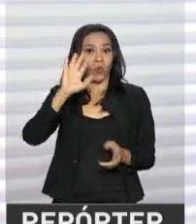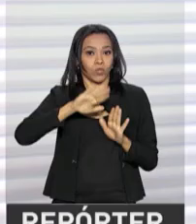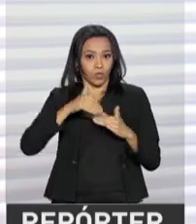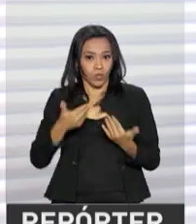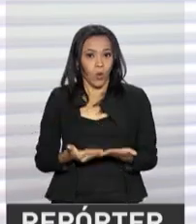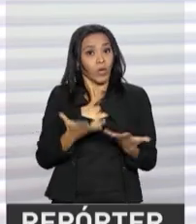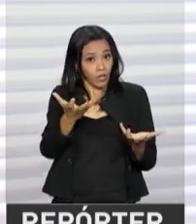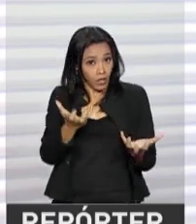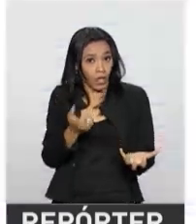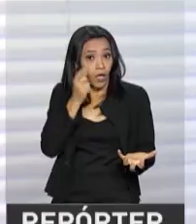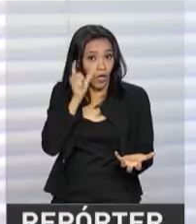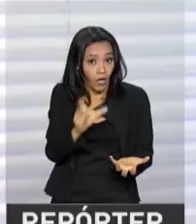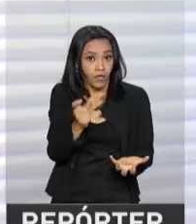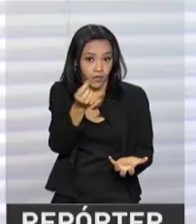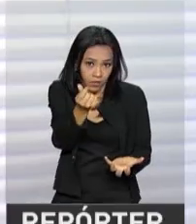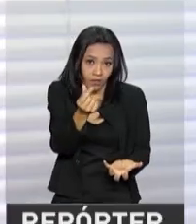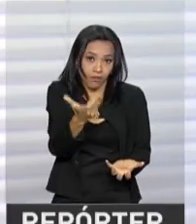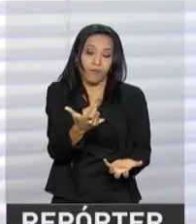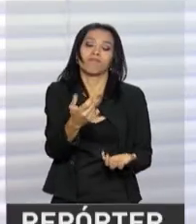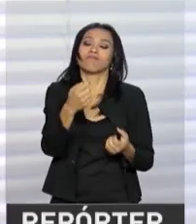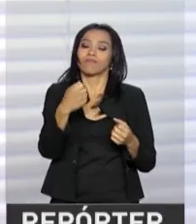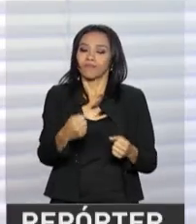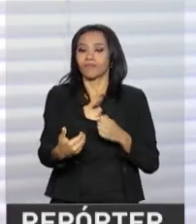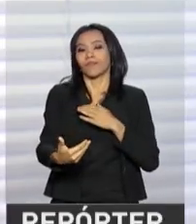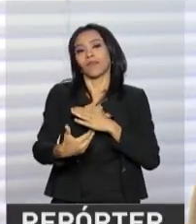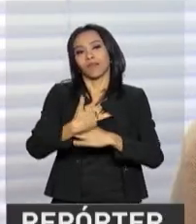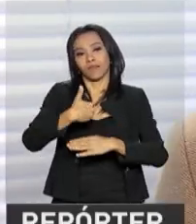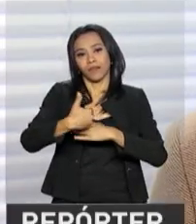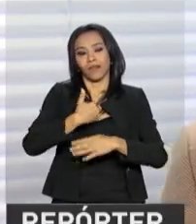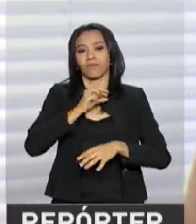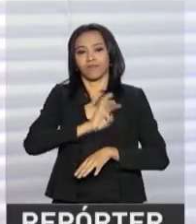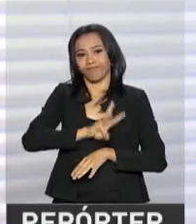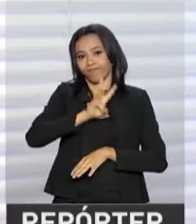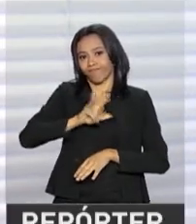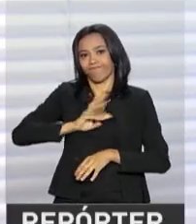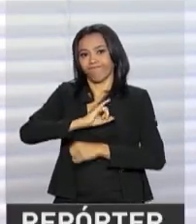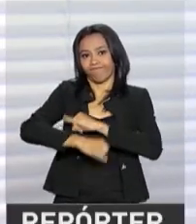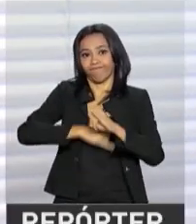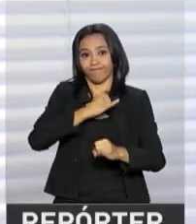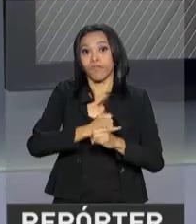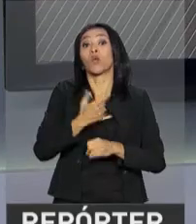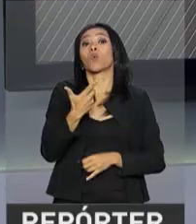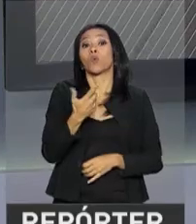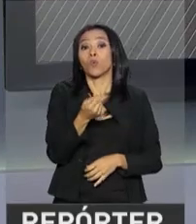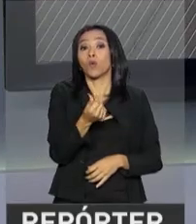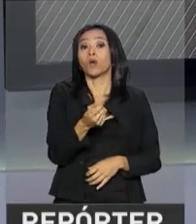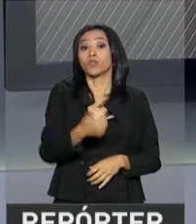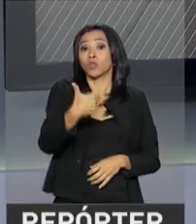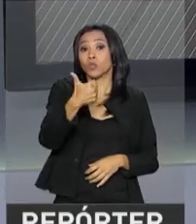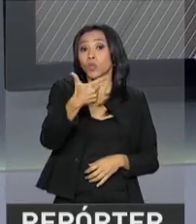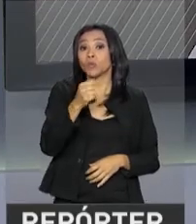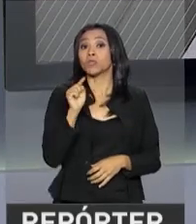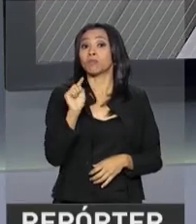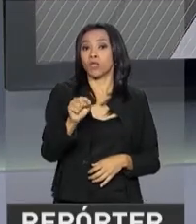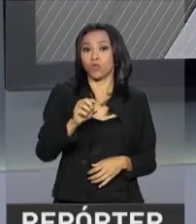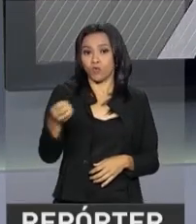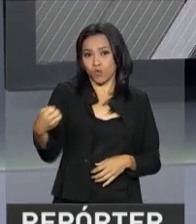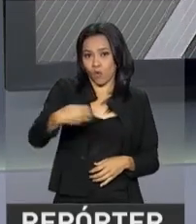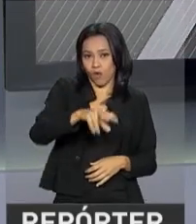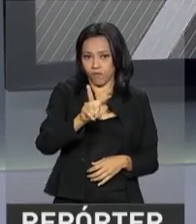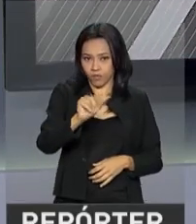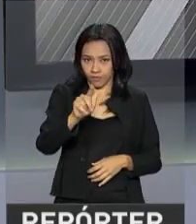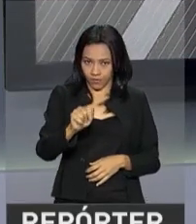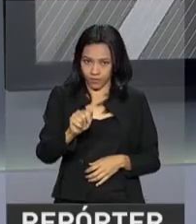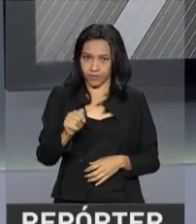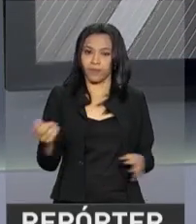pleitear estes recursos serão disponibilizados pelo menos 12 mil vagas 12 mil novas vagas nós